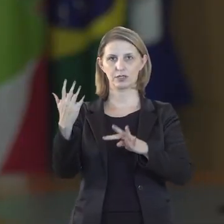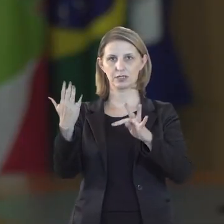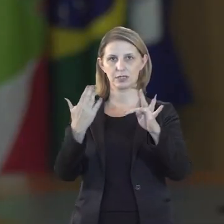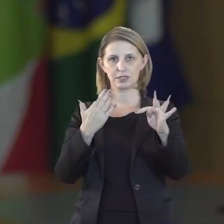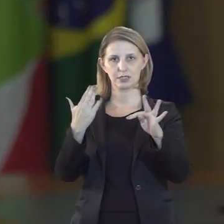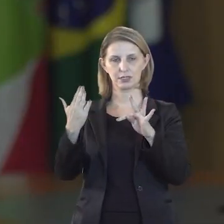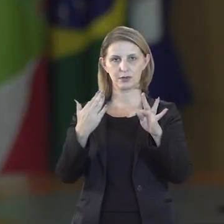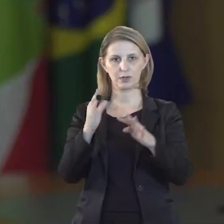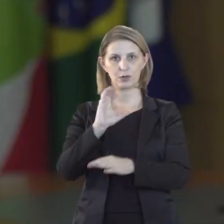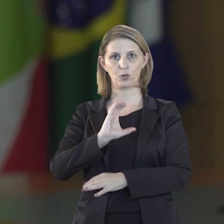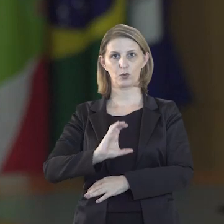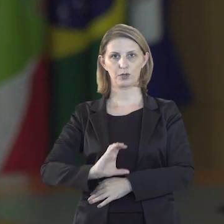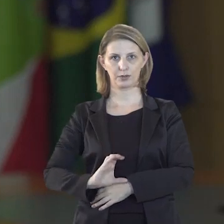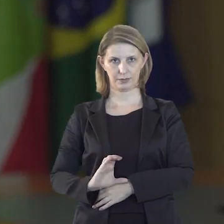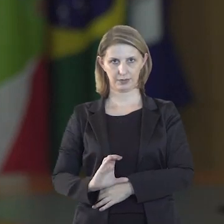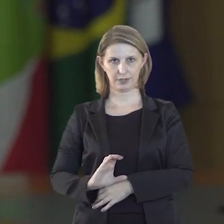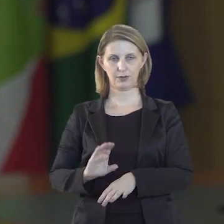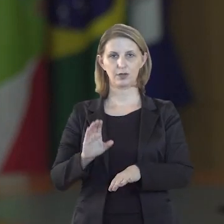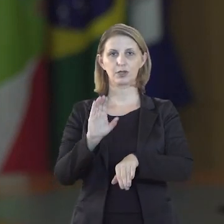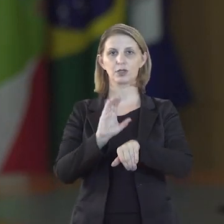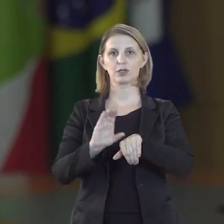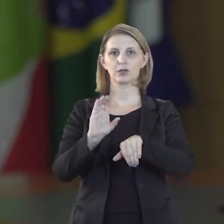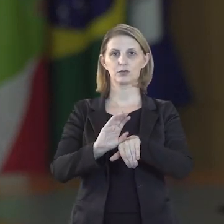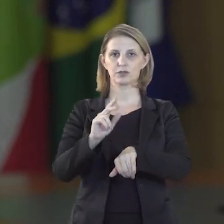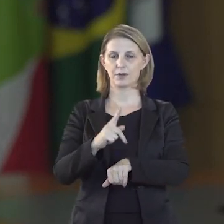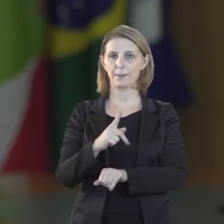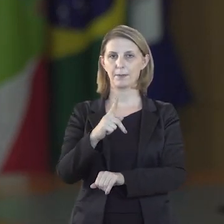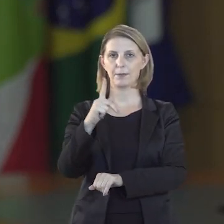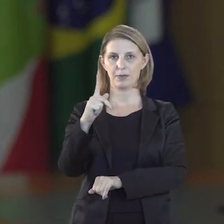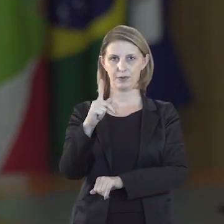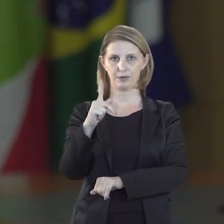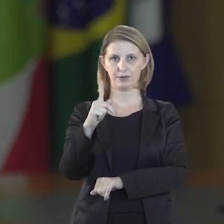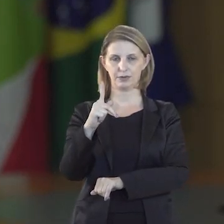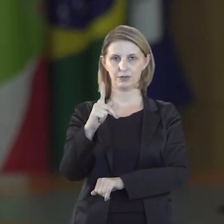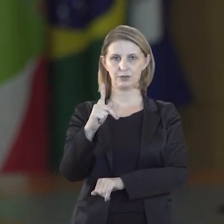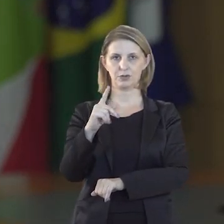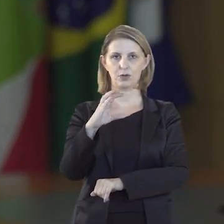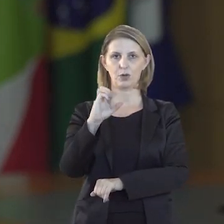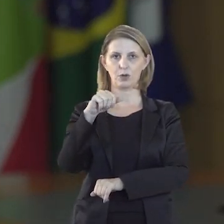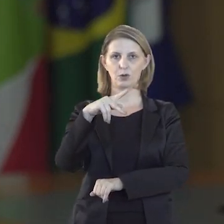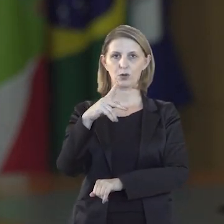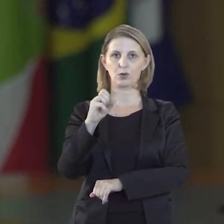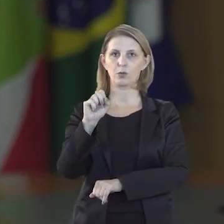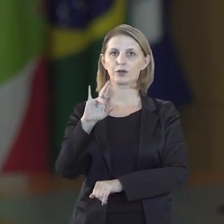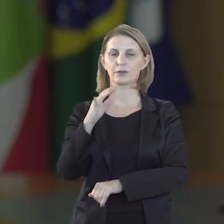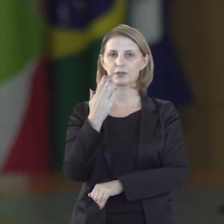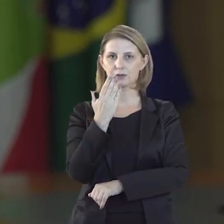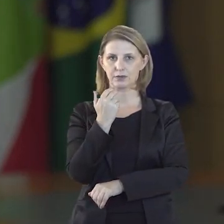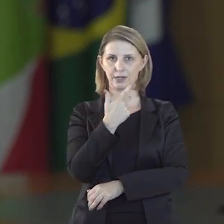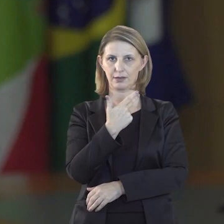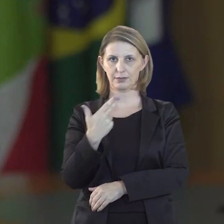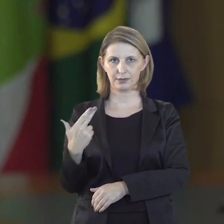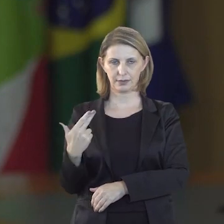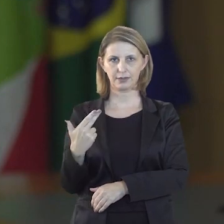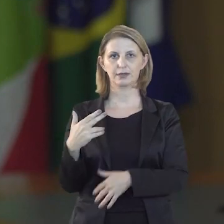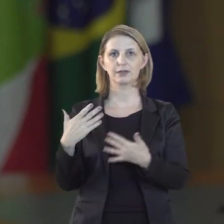em terapia cognitivo-comportamental e cursa pós-graduação em comportamento